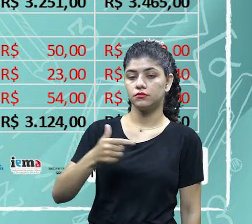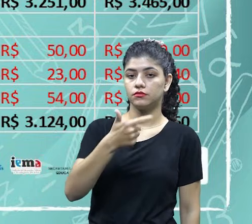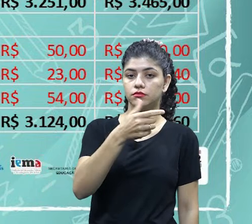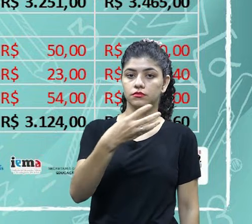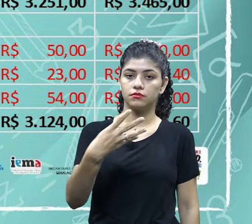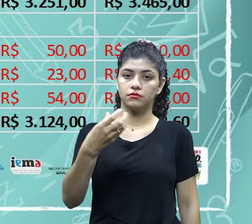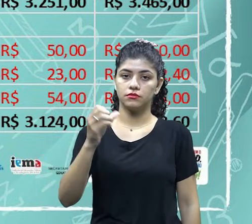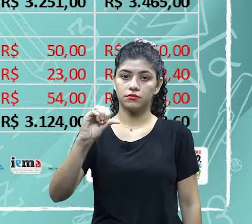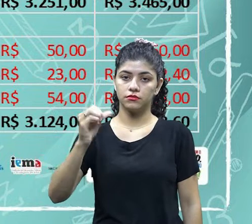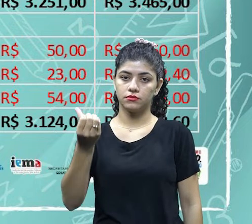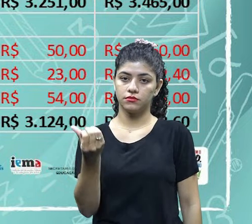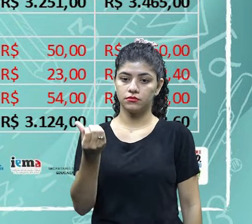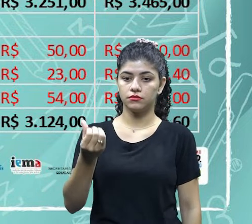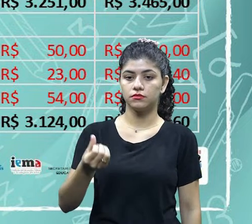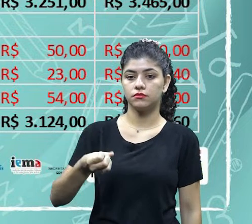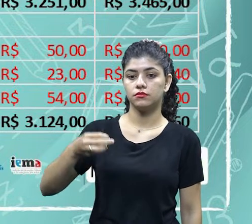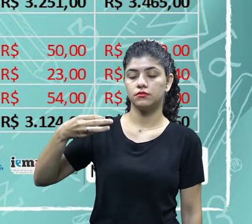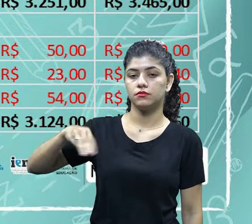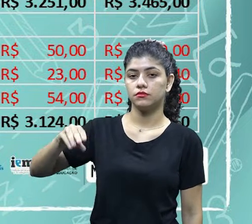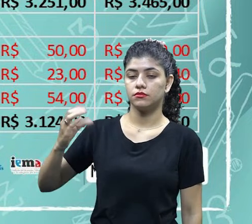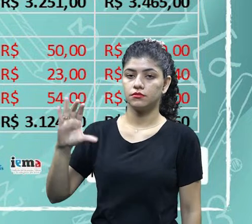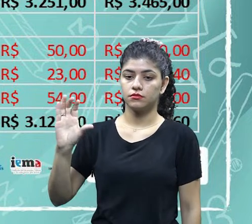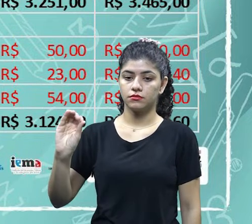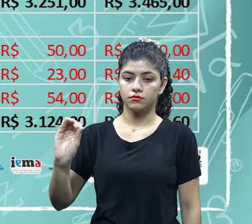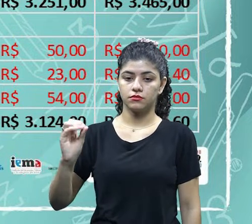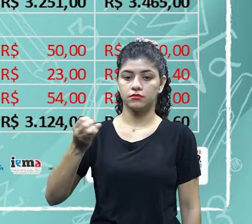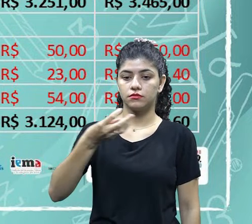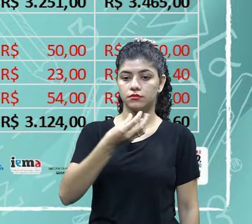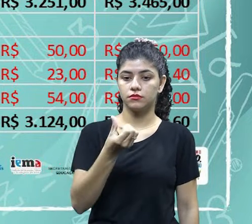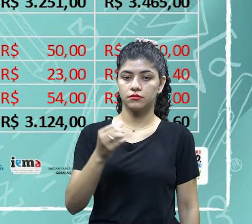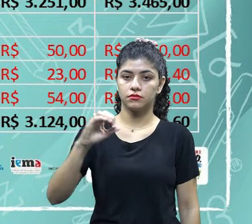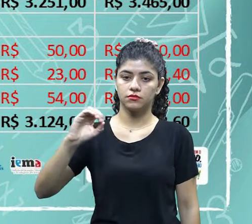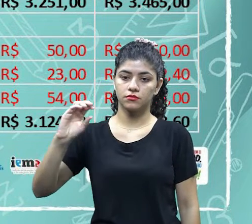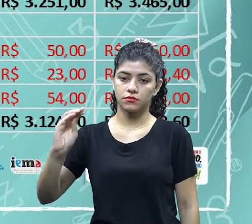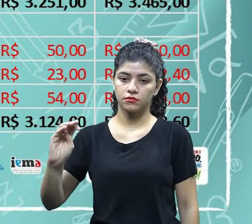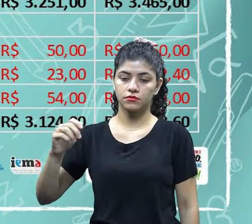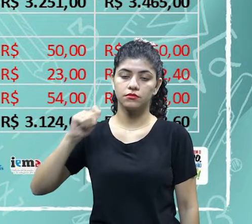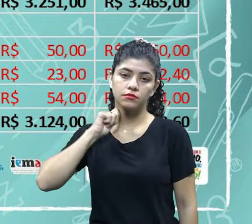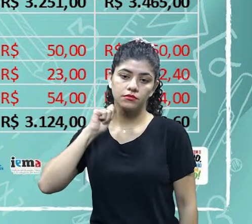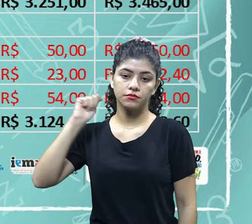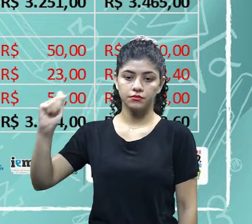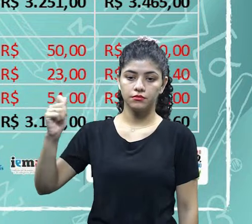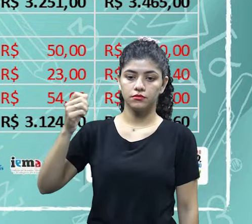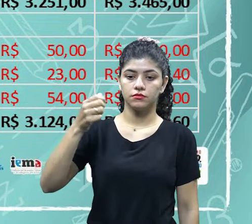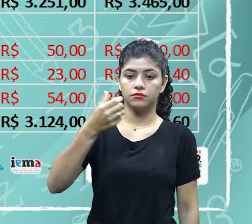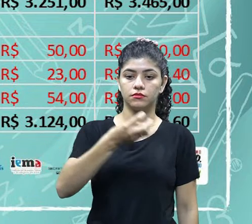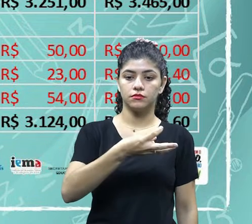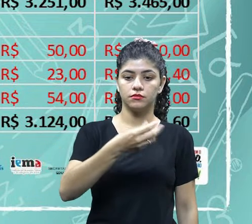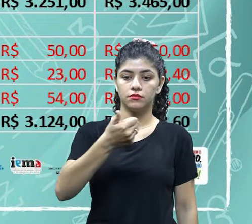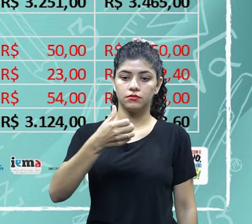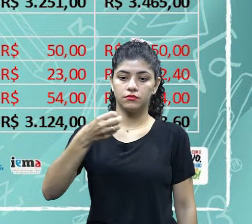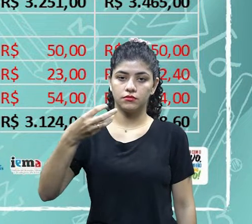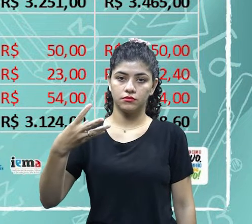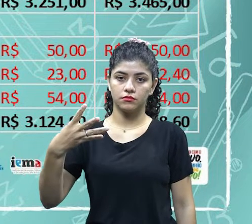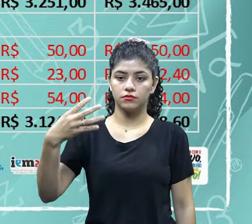fevereiro, 2.496, março, 2.604,